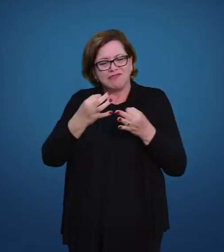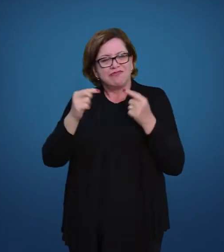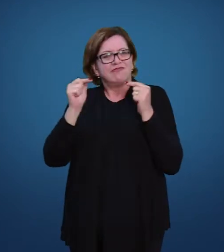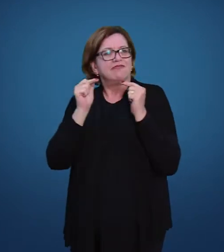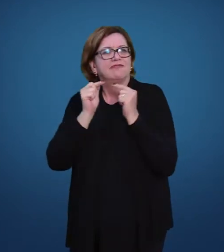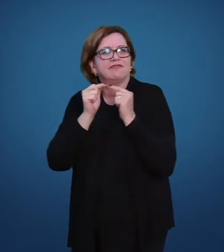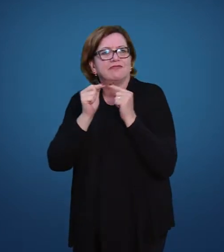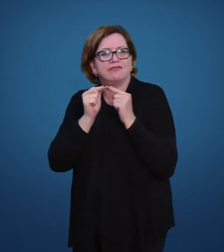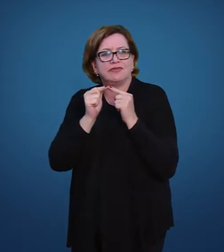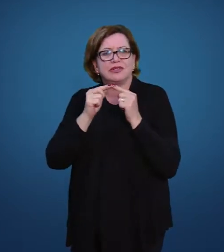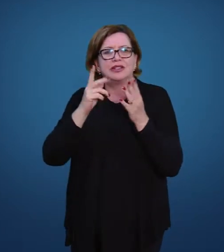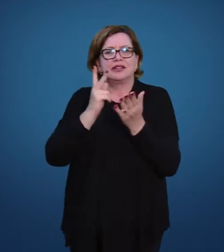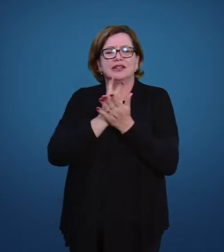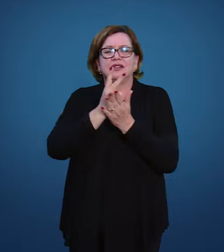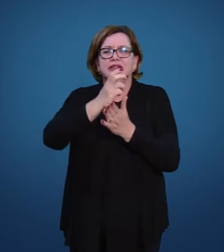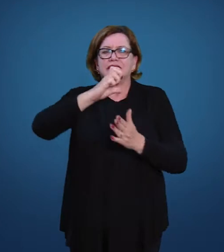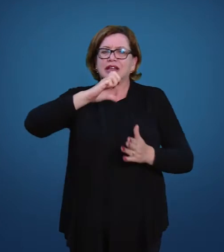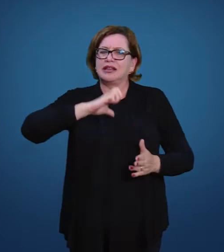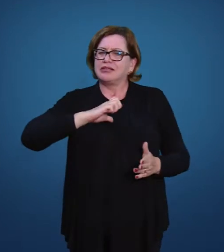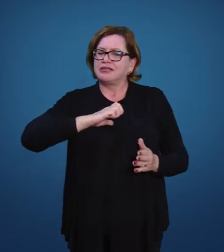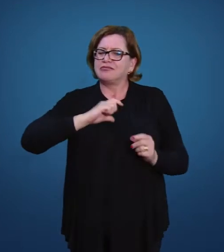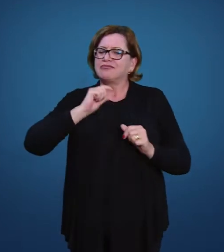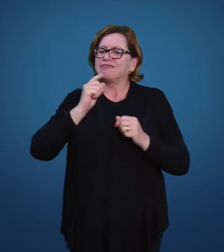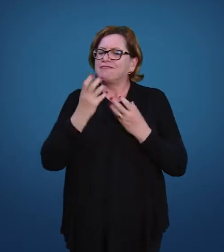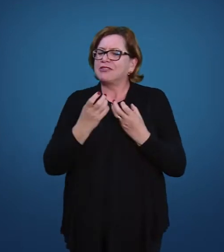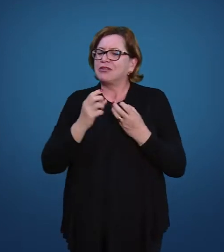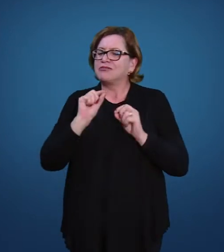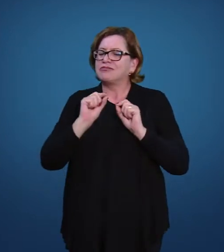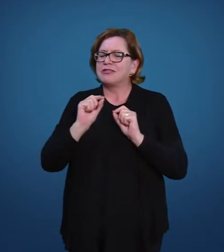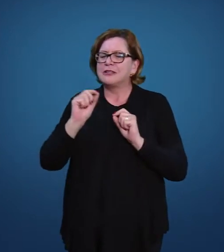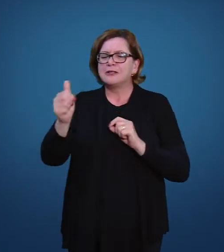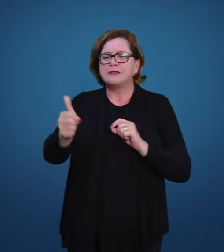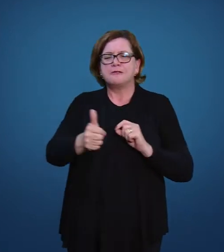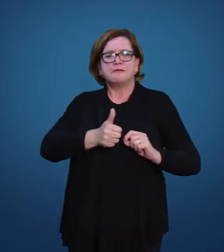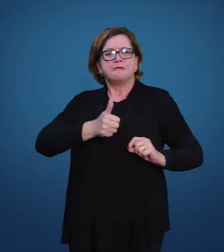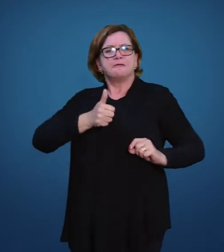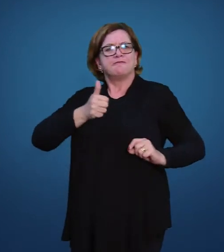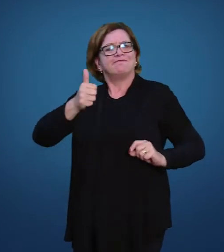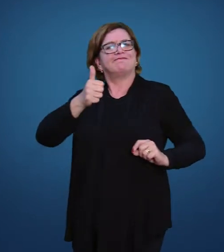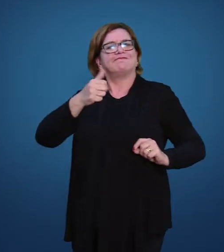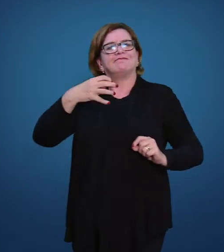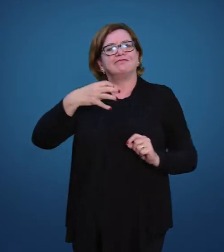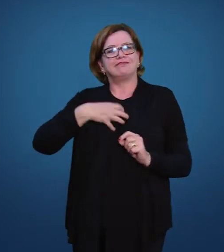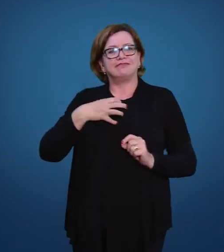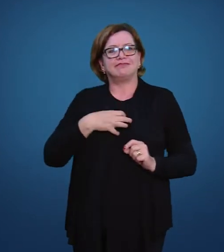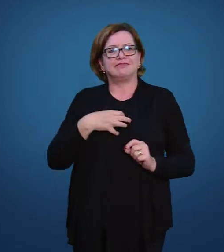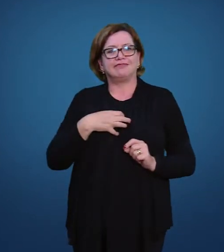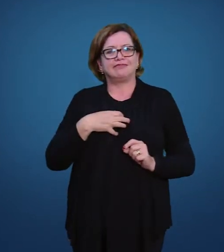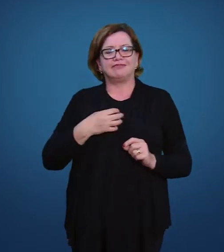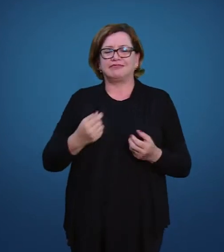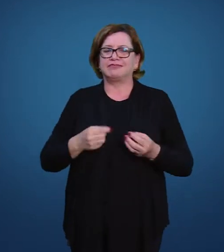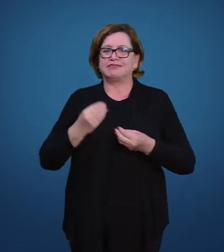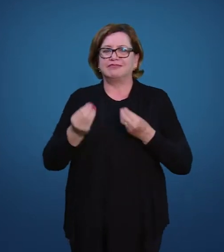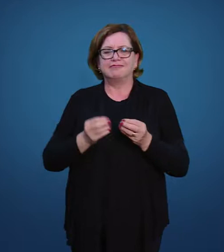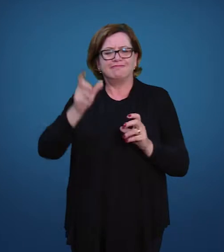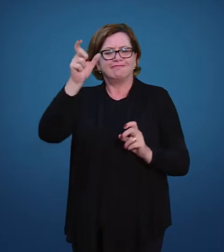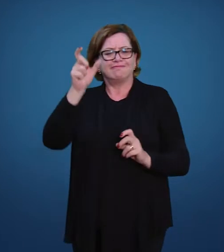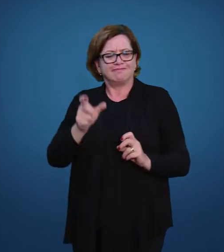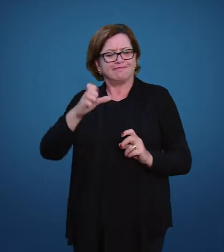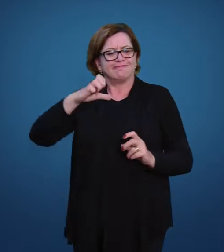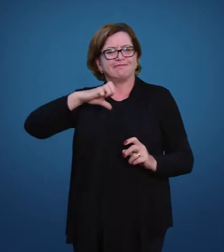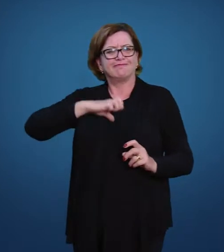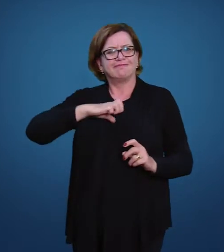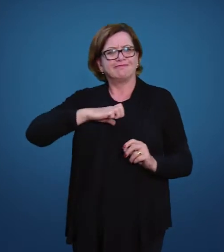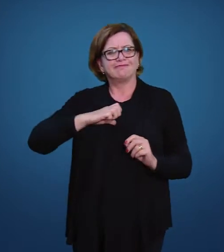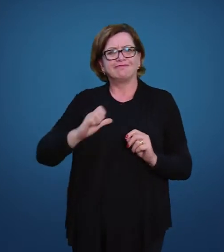não, e a ética busca sempre a excelência das atitudes. Então, a postura ética